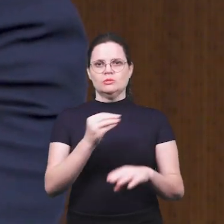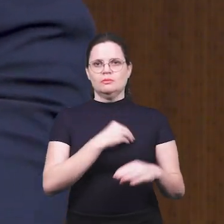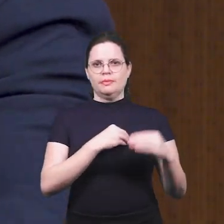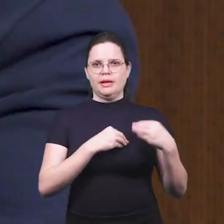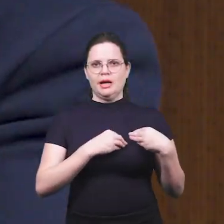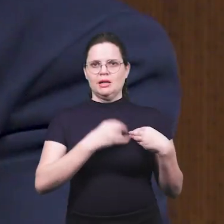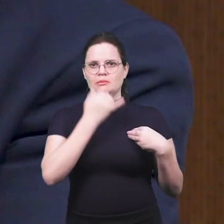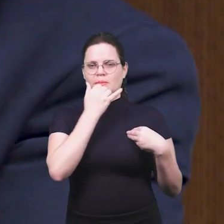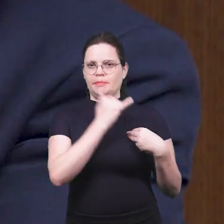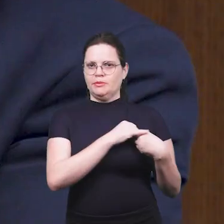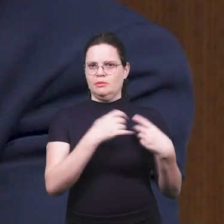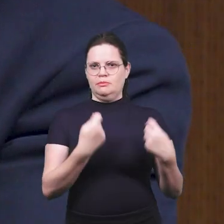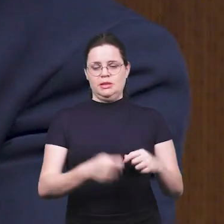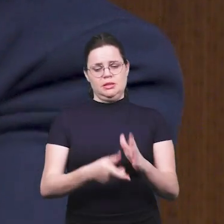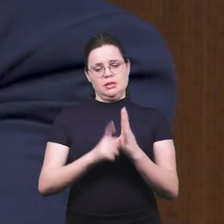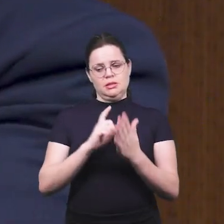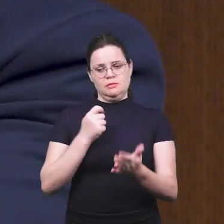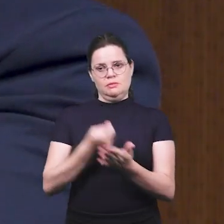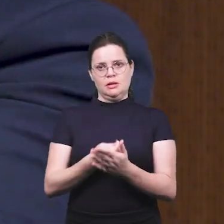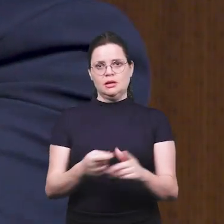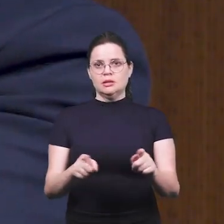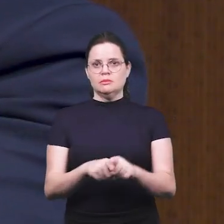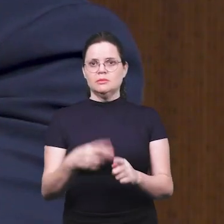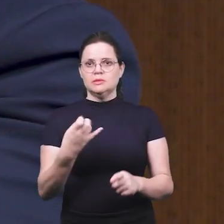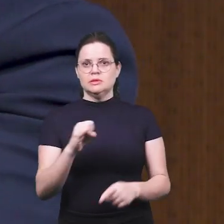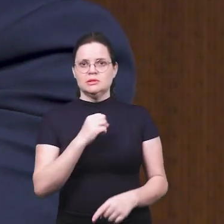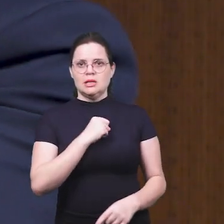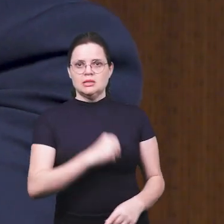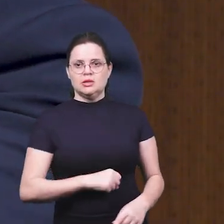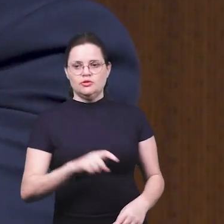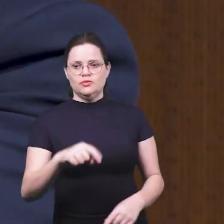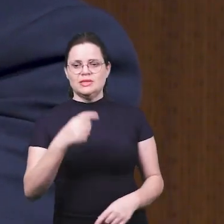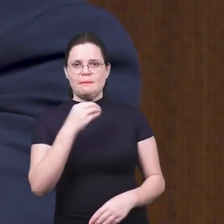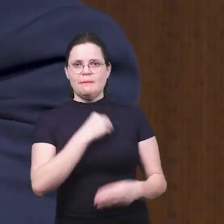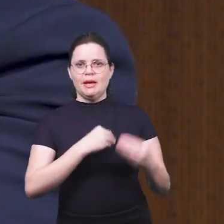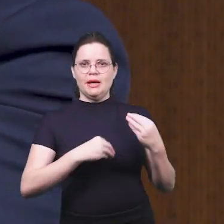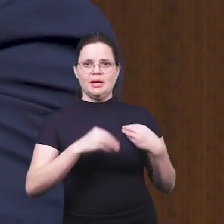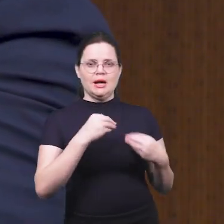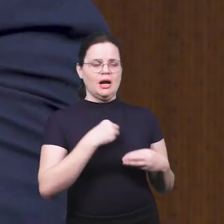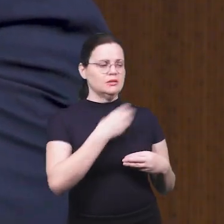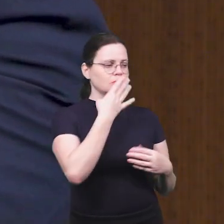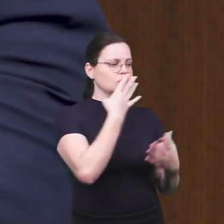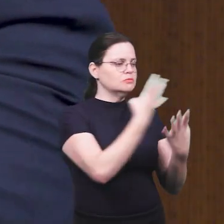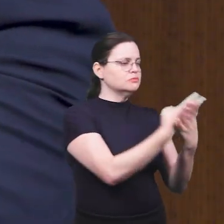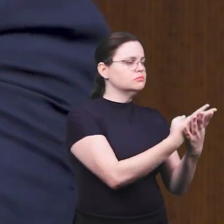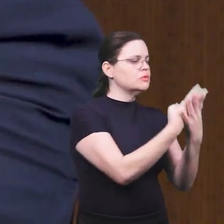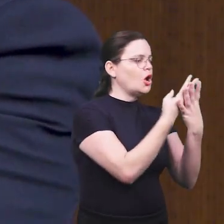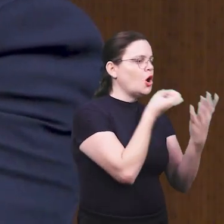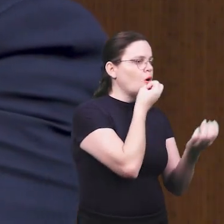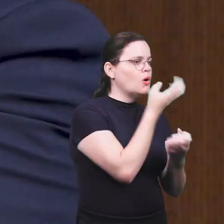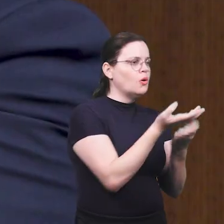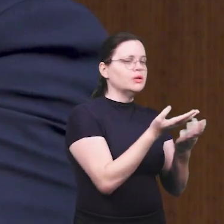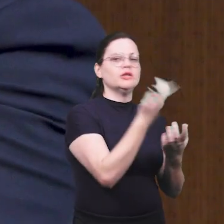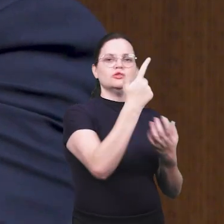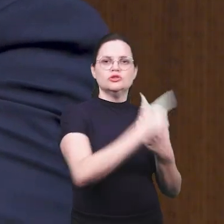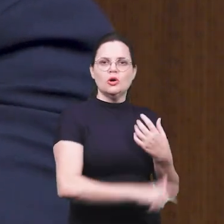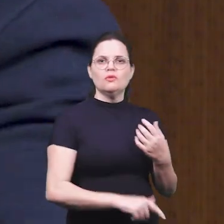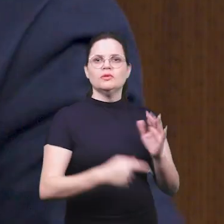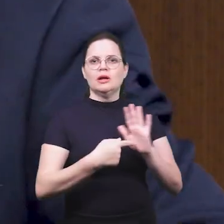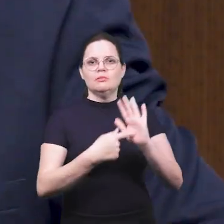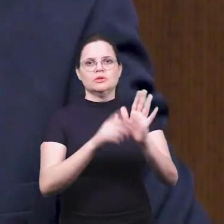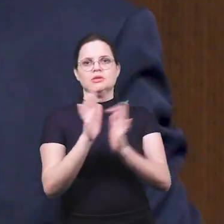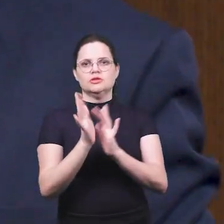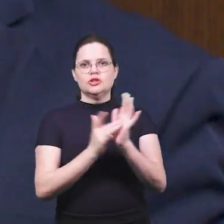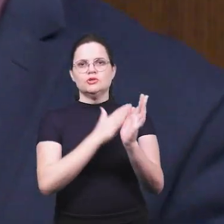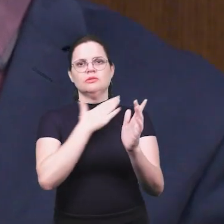essa questão de que o sacerdote, a pessoa vinha independente do que ela fez, não se cuidou, Jesus estava morrendo ali de novo.